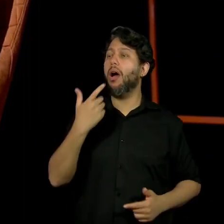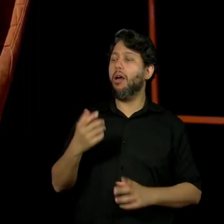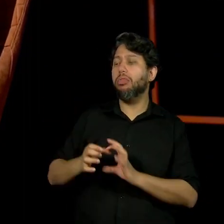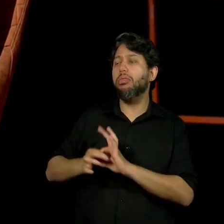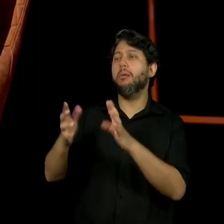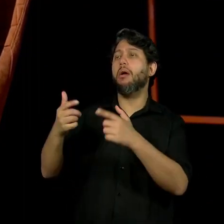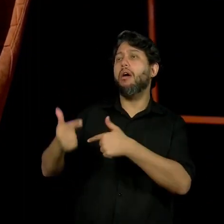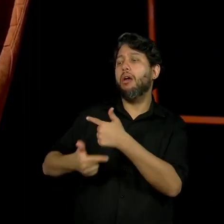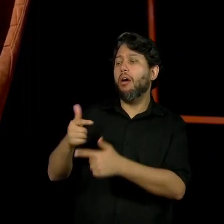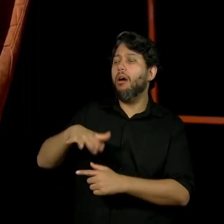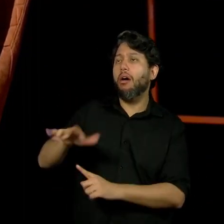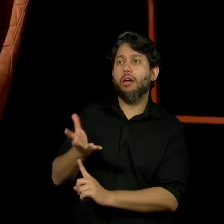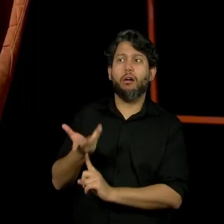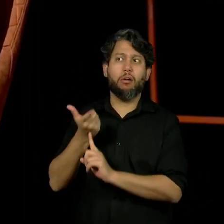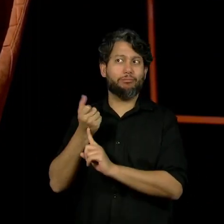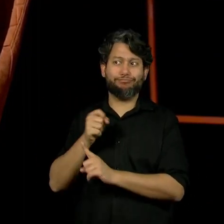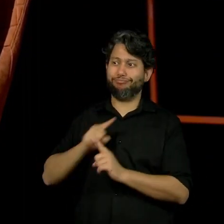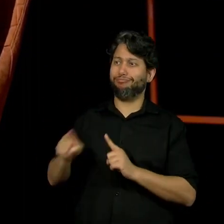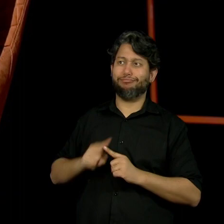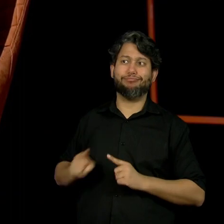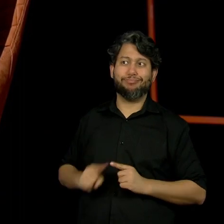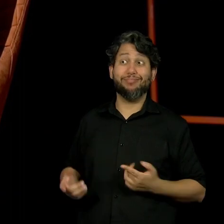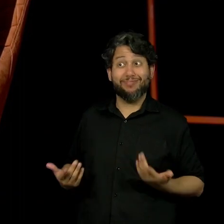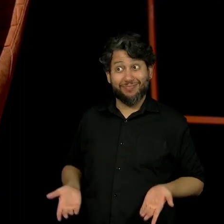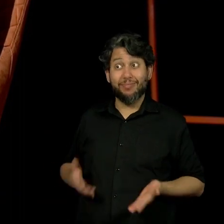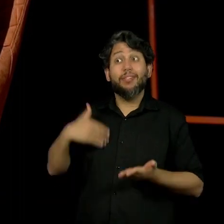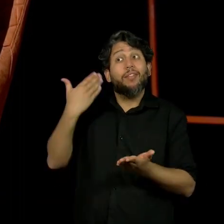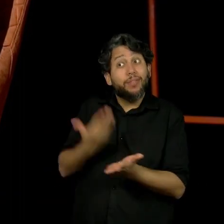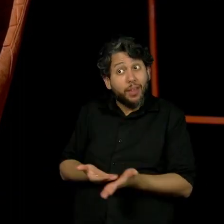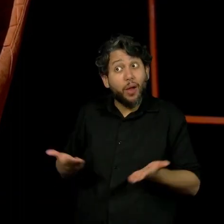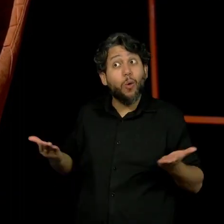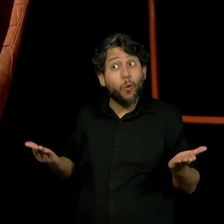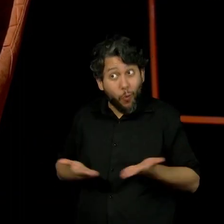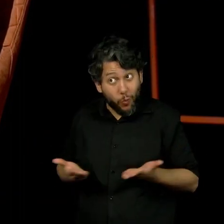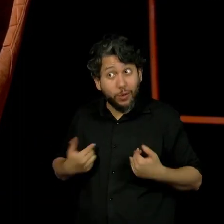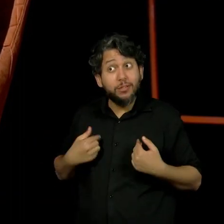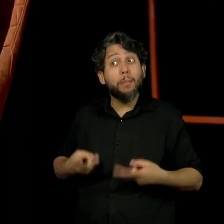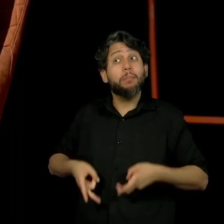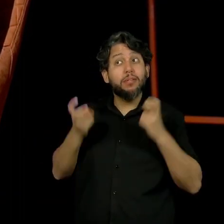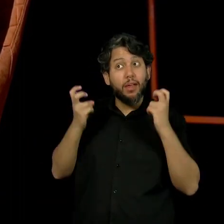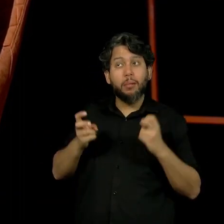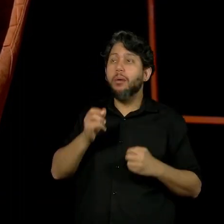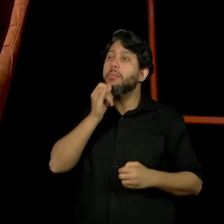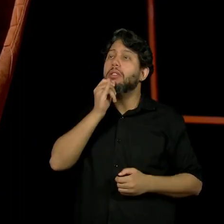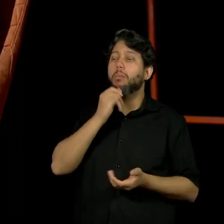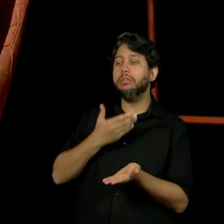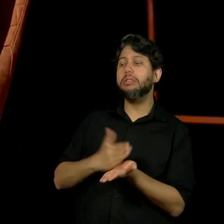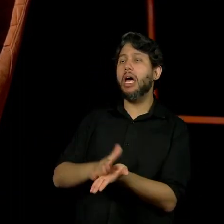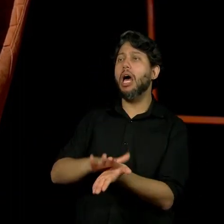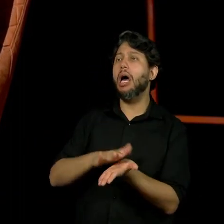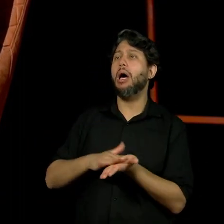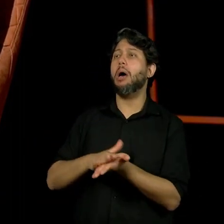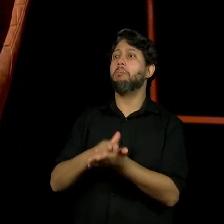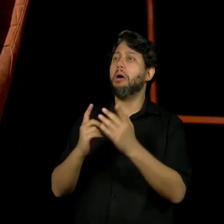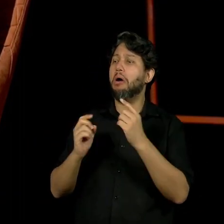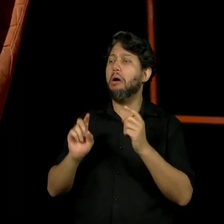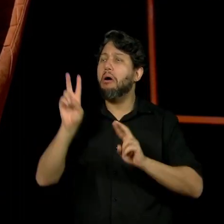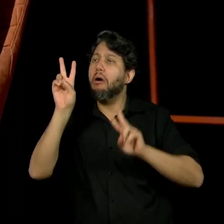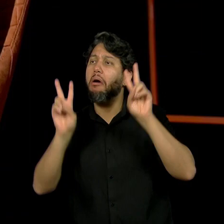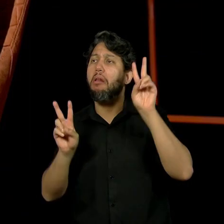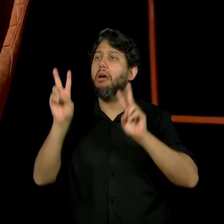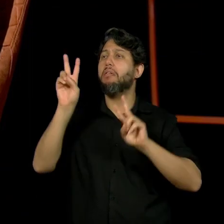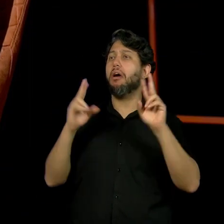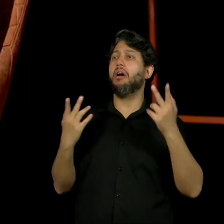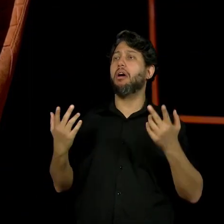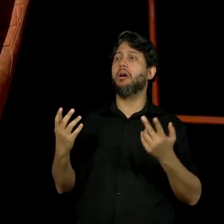e até hoje a gente percebe uma grande força, tanto no samba, escolas de samba, carnaval, rádio